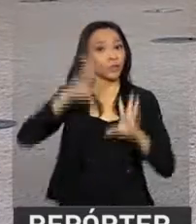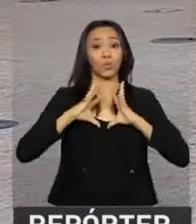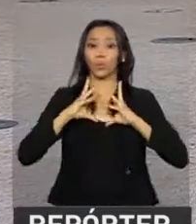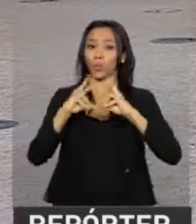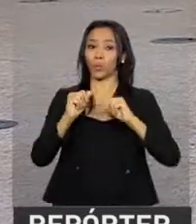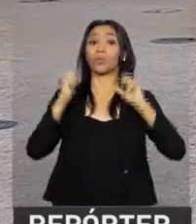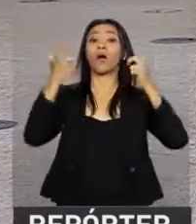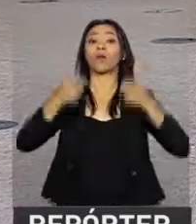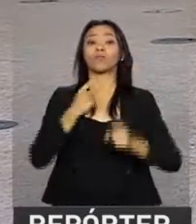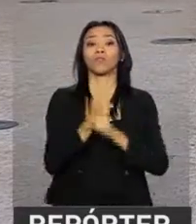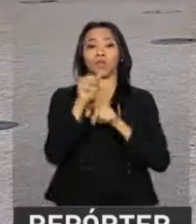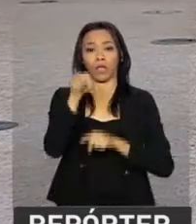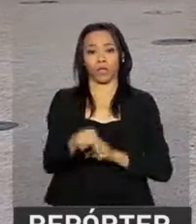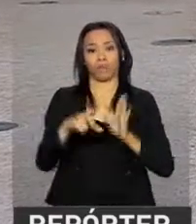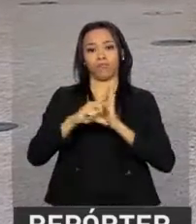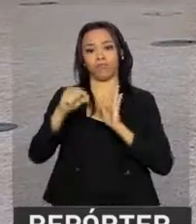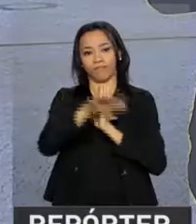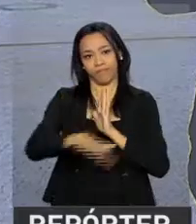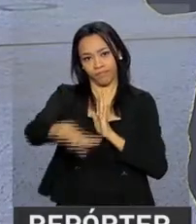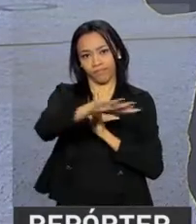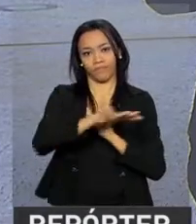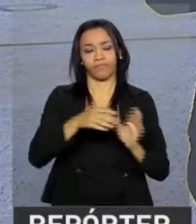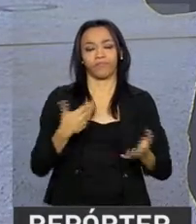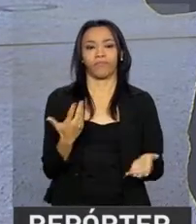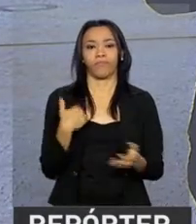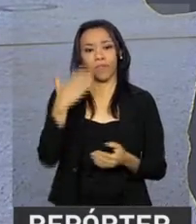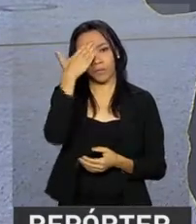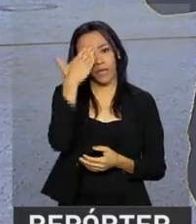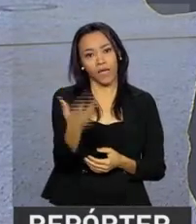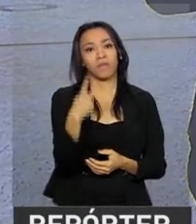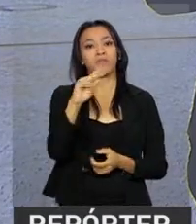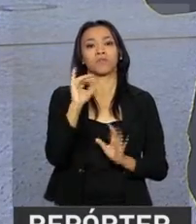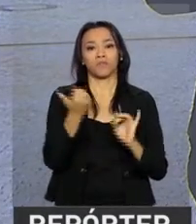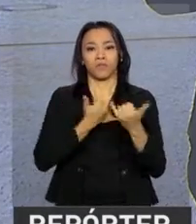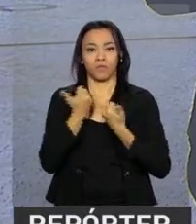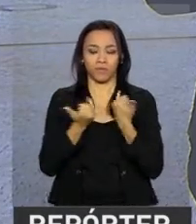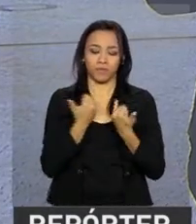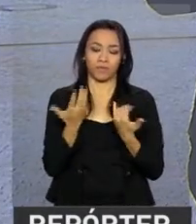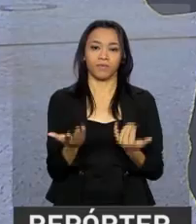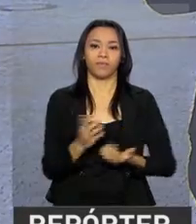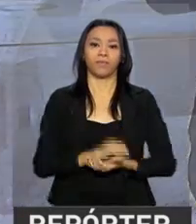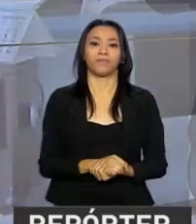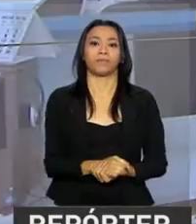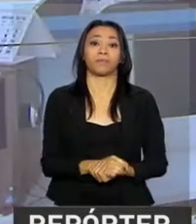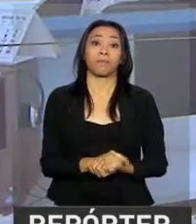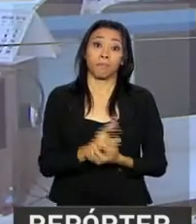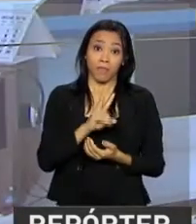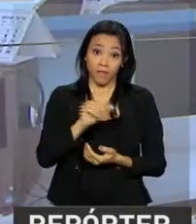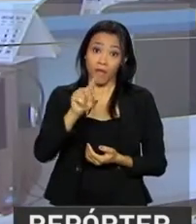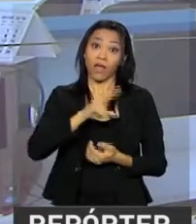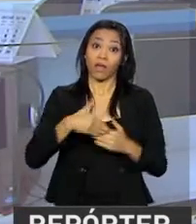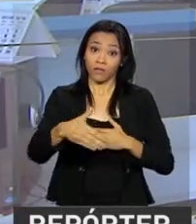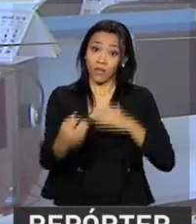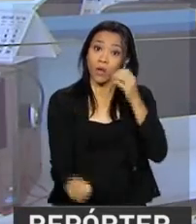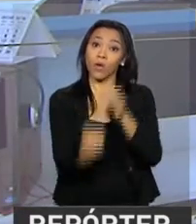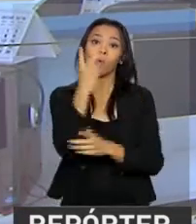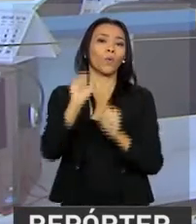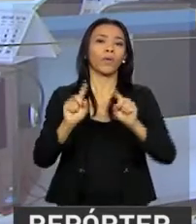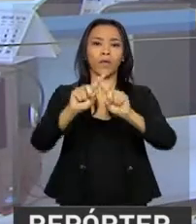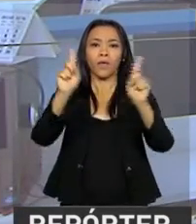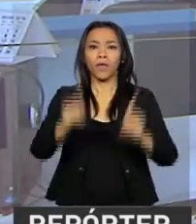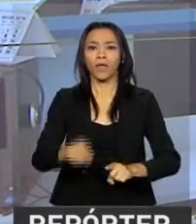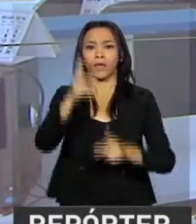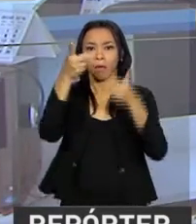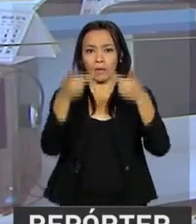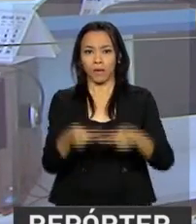planalto daniele voltamos com você obrigada joão pedro pelas suas informações ao vivo e vai ser lançado hoje o plano safra